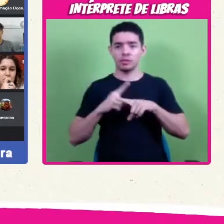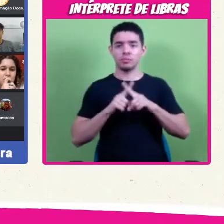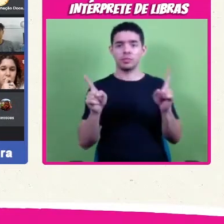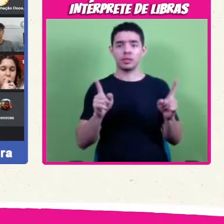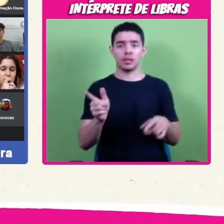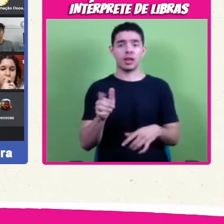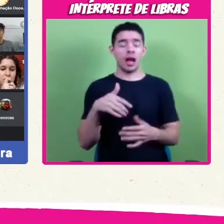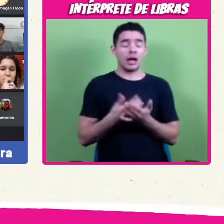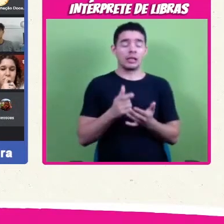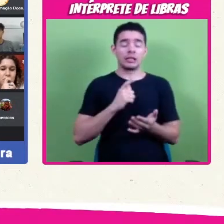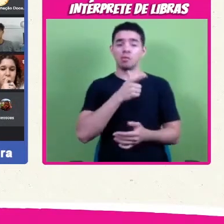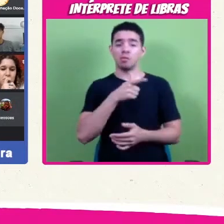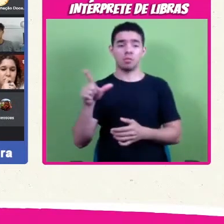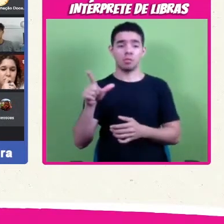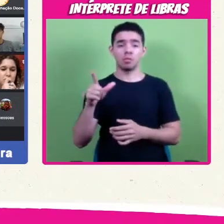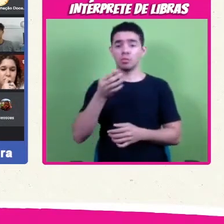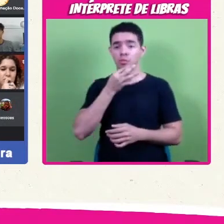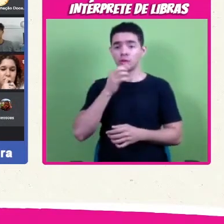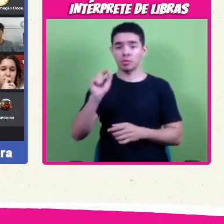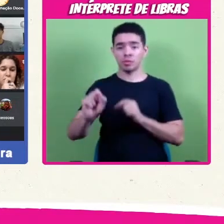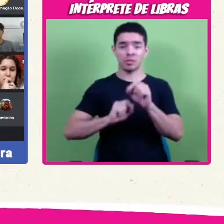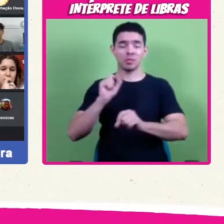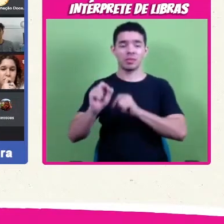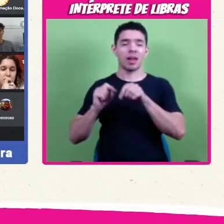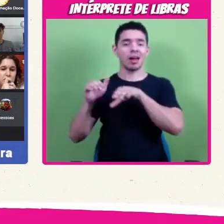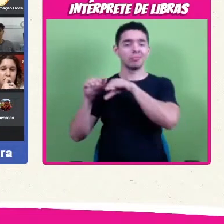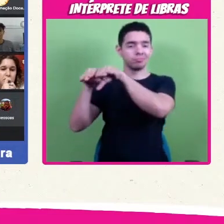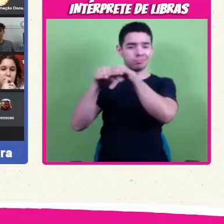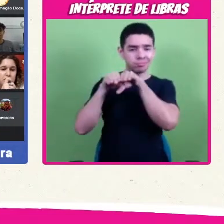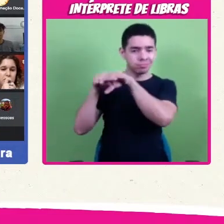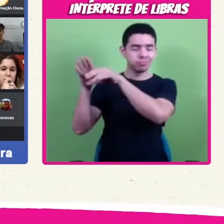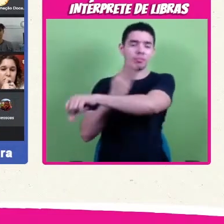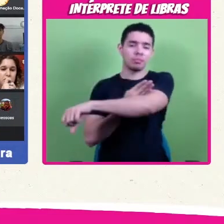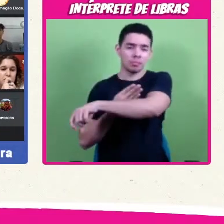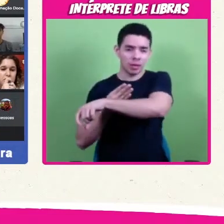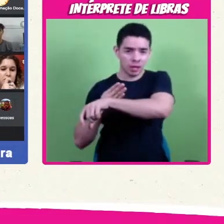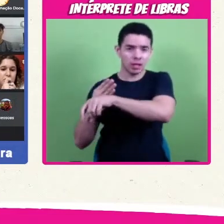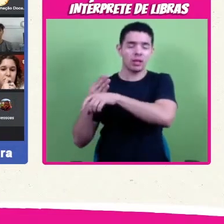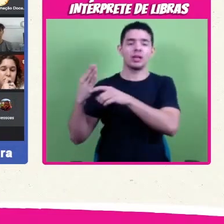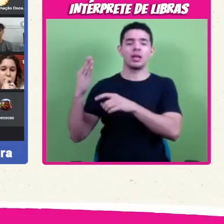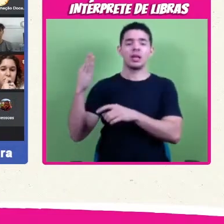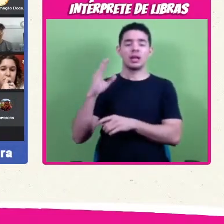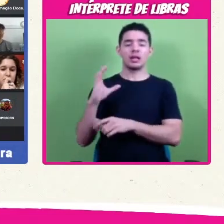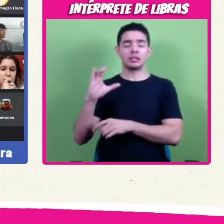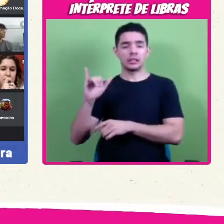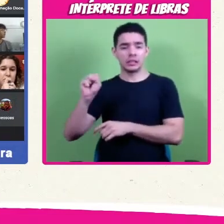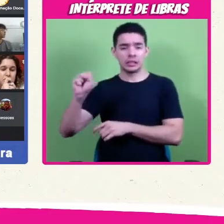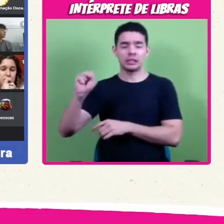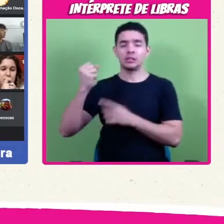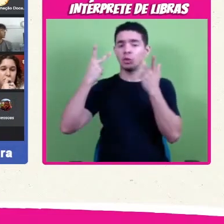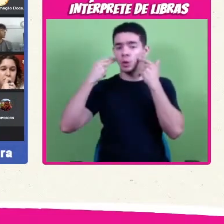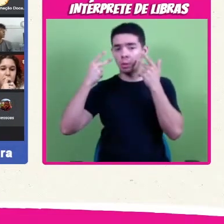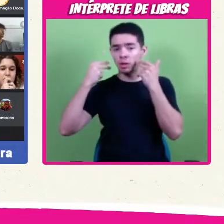força que é, sobretudo, hegemônica, é, sobretudo, branca, é, sobretudo, cisgênera, normativa,